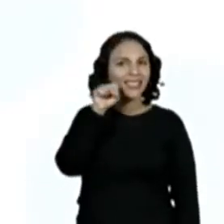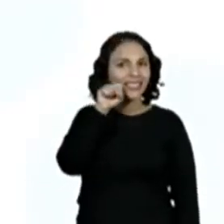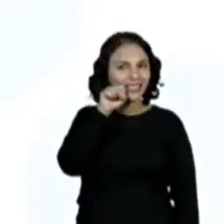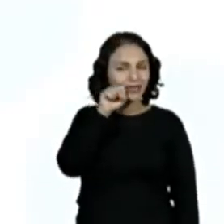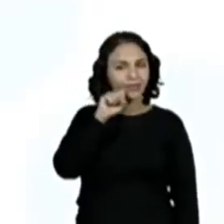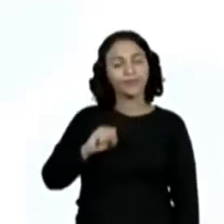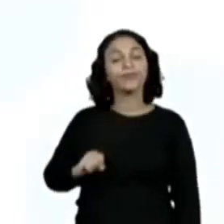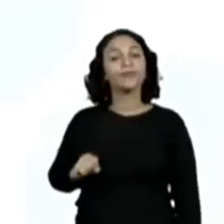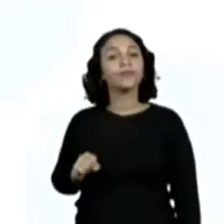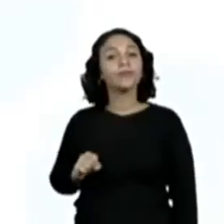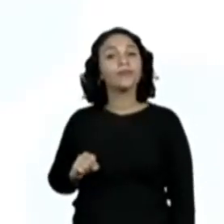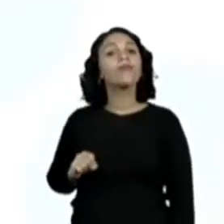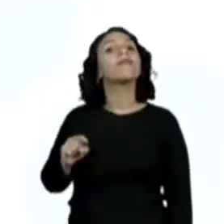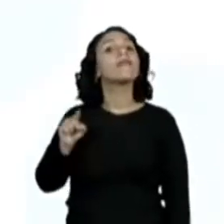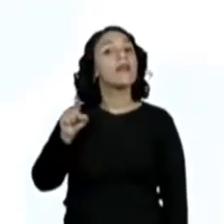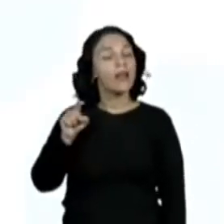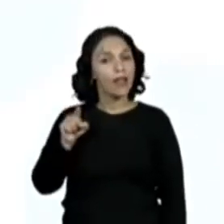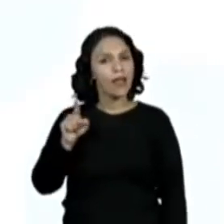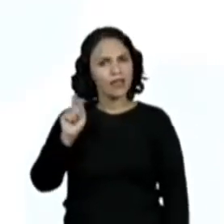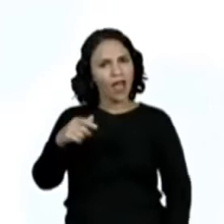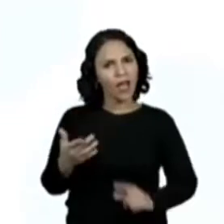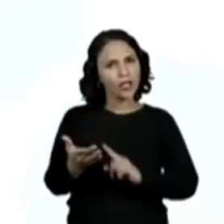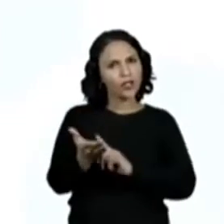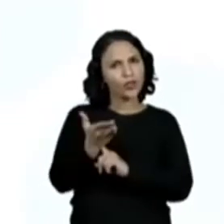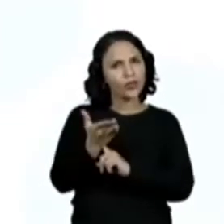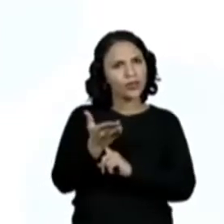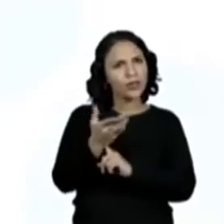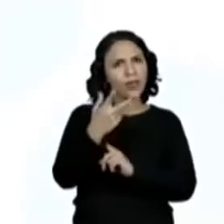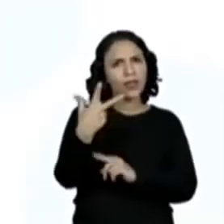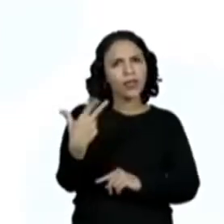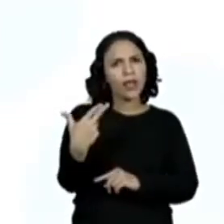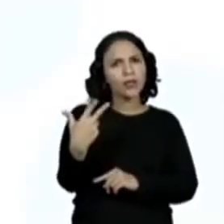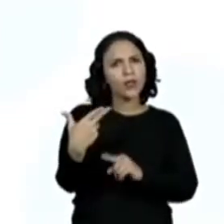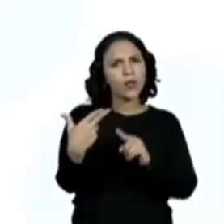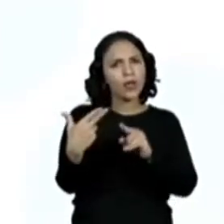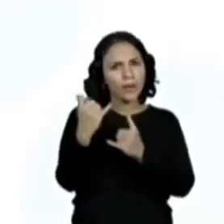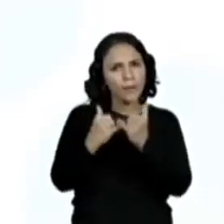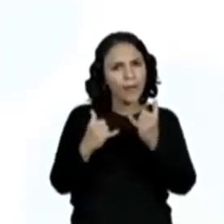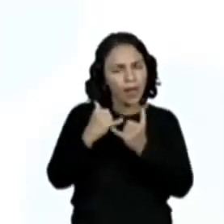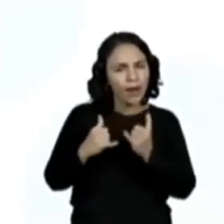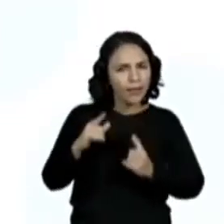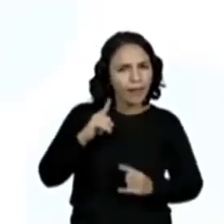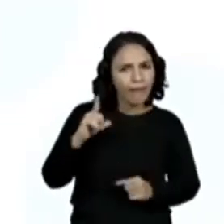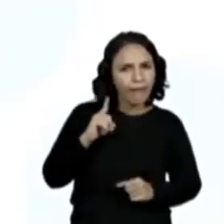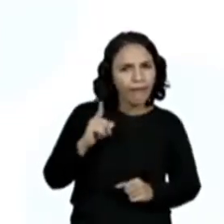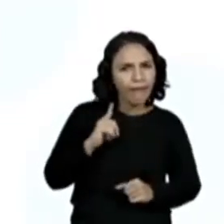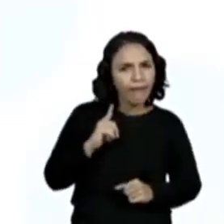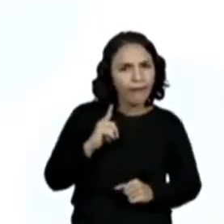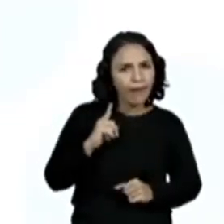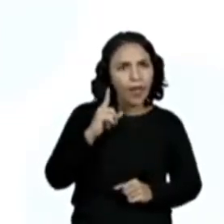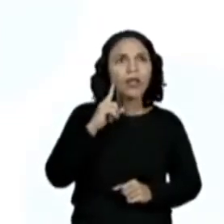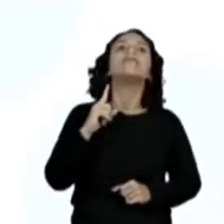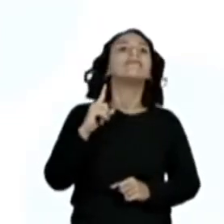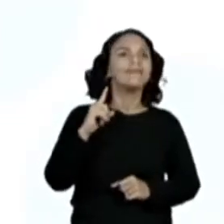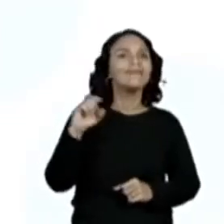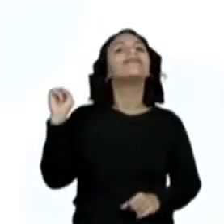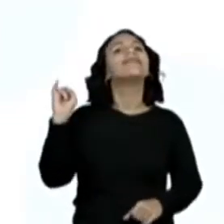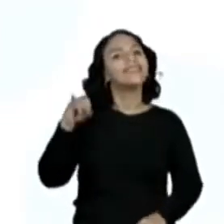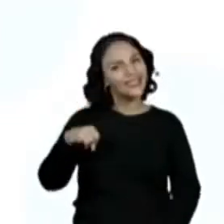A palavra cenoura pode me ajudar a escrever tesoura? Atenção! Sim,